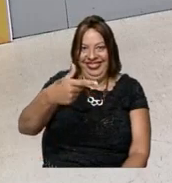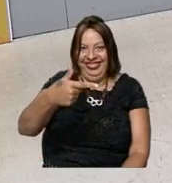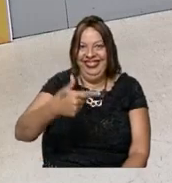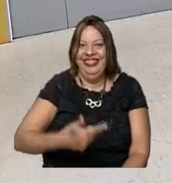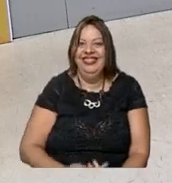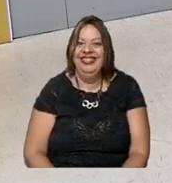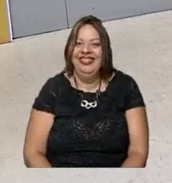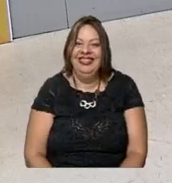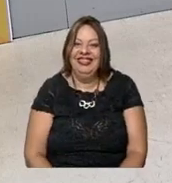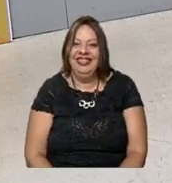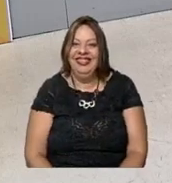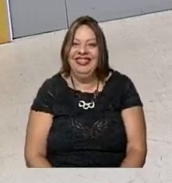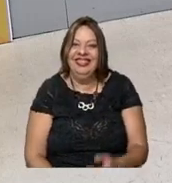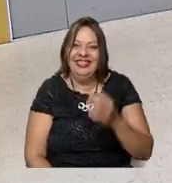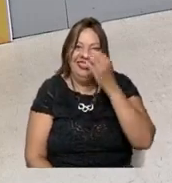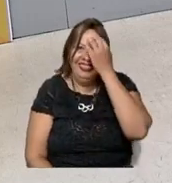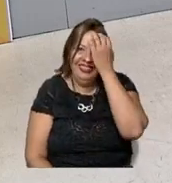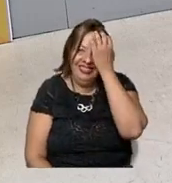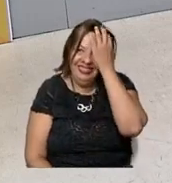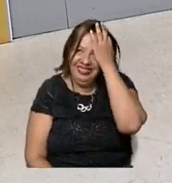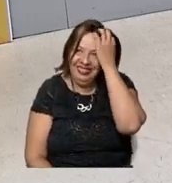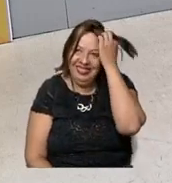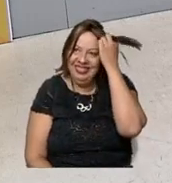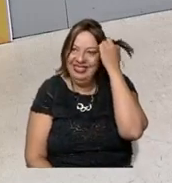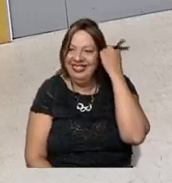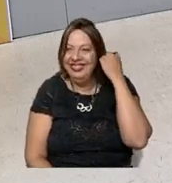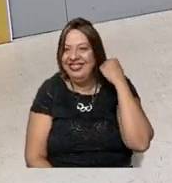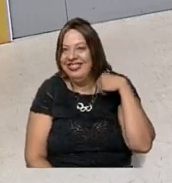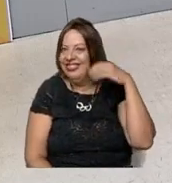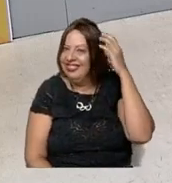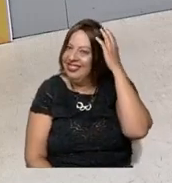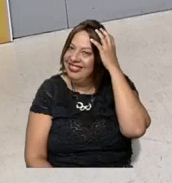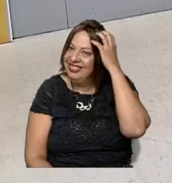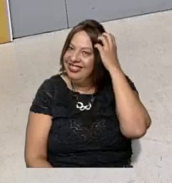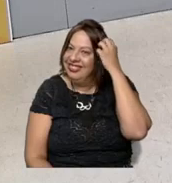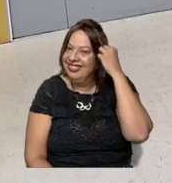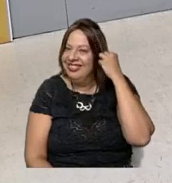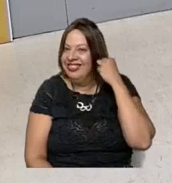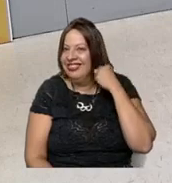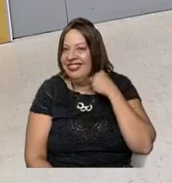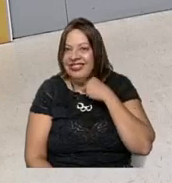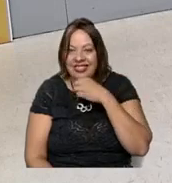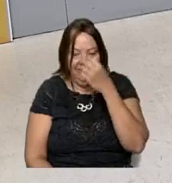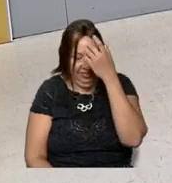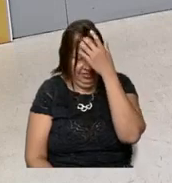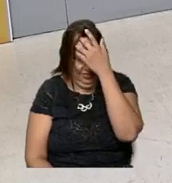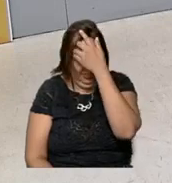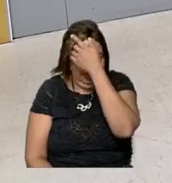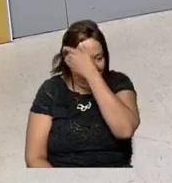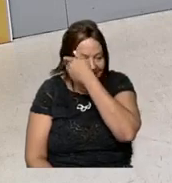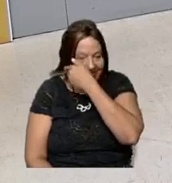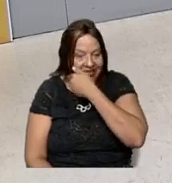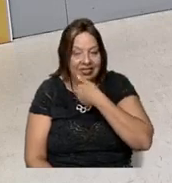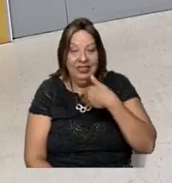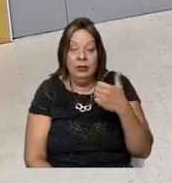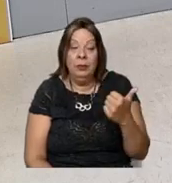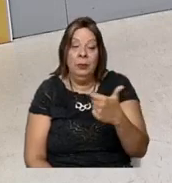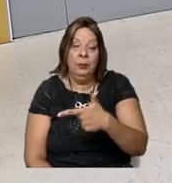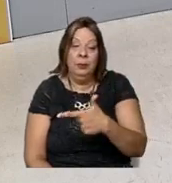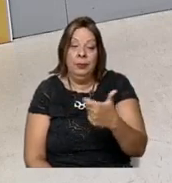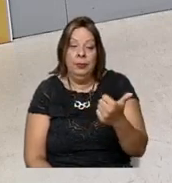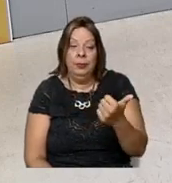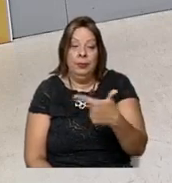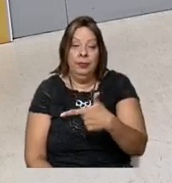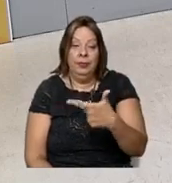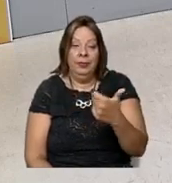a bolinha, 32. 32, e agora você marca número 12.